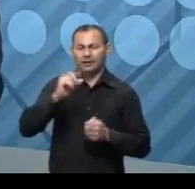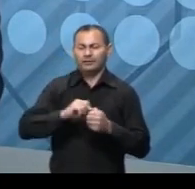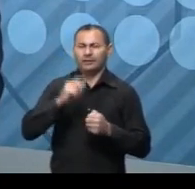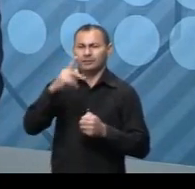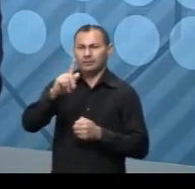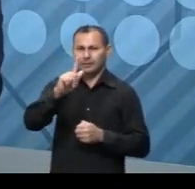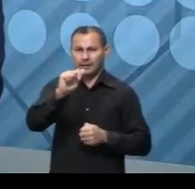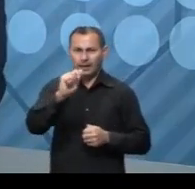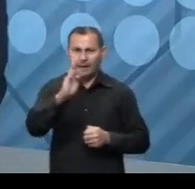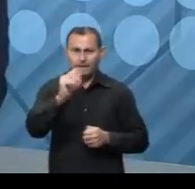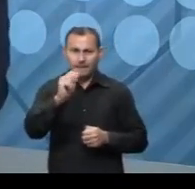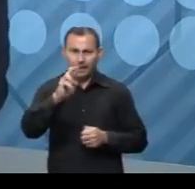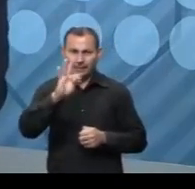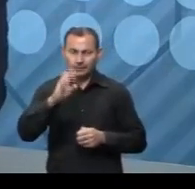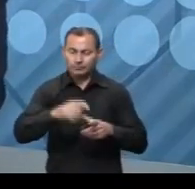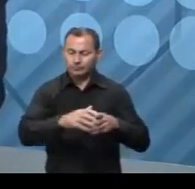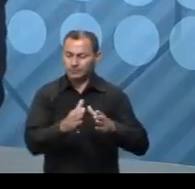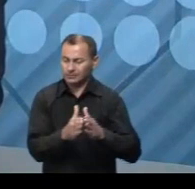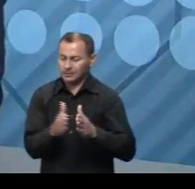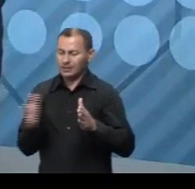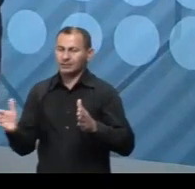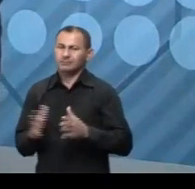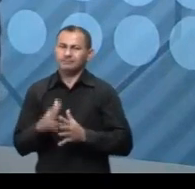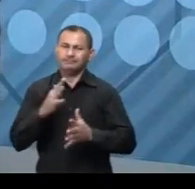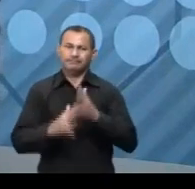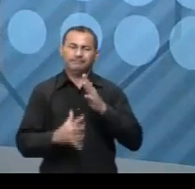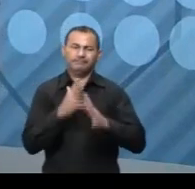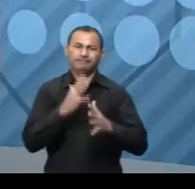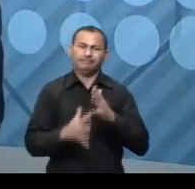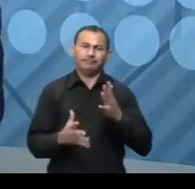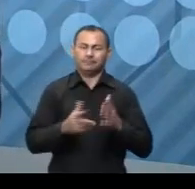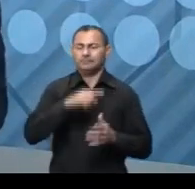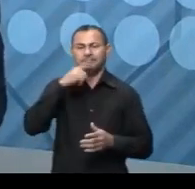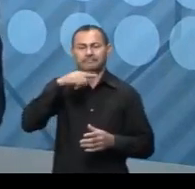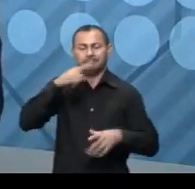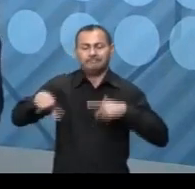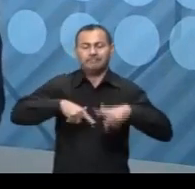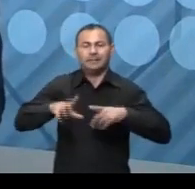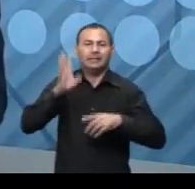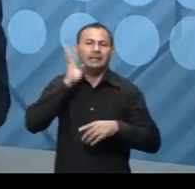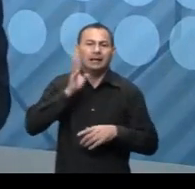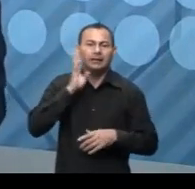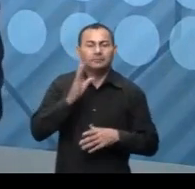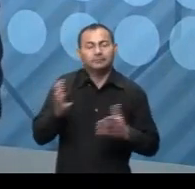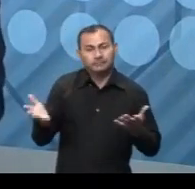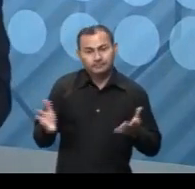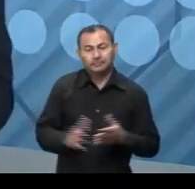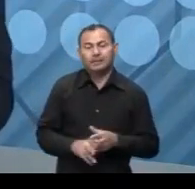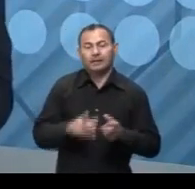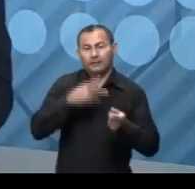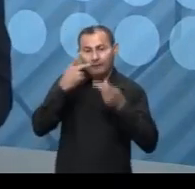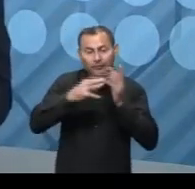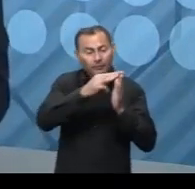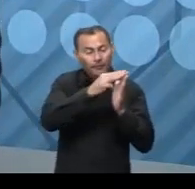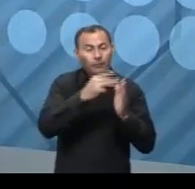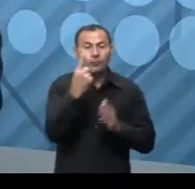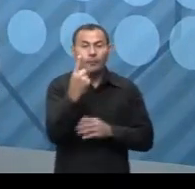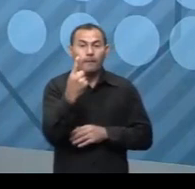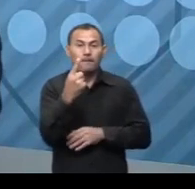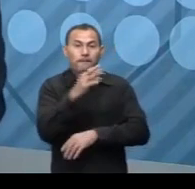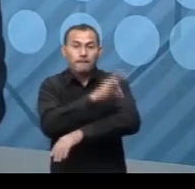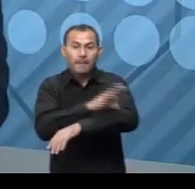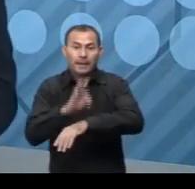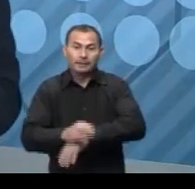seu gabarito aqui do ladinho, vai te atrapalhar. Você não vai conseguir trabalhar legal ali. Então a gente fala 1,20 m